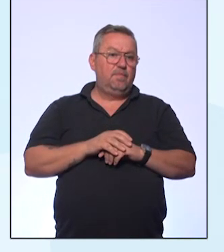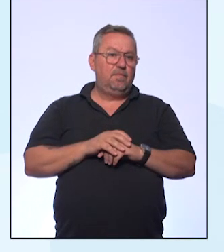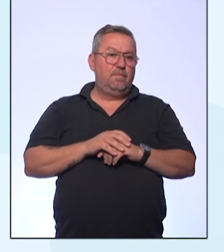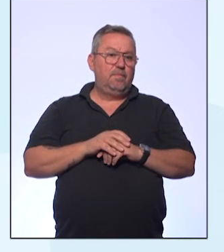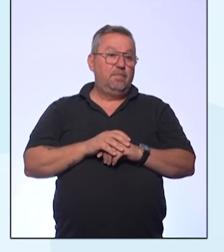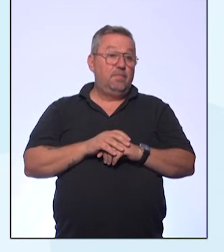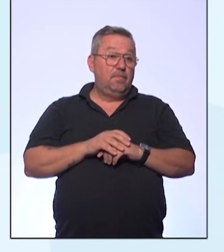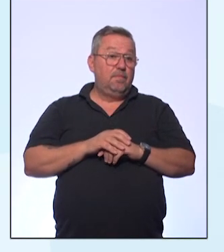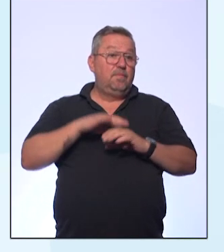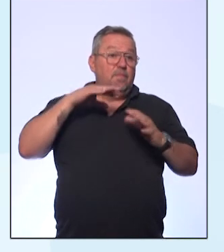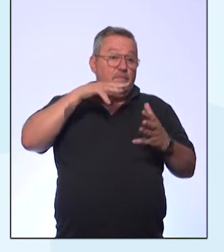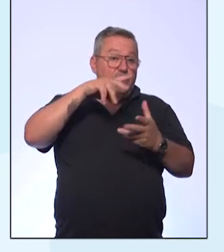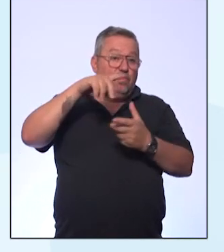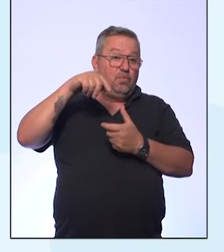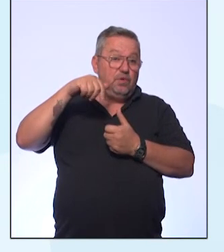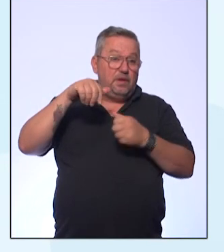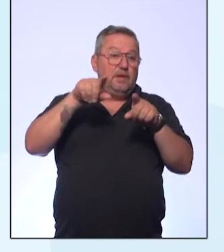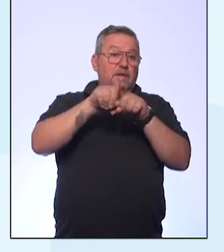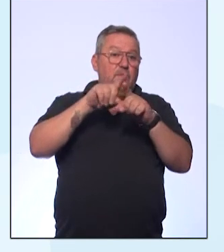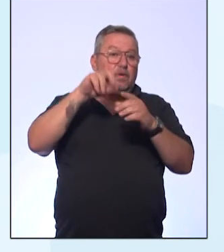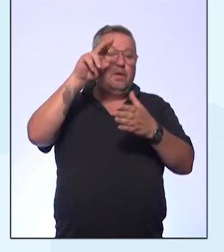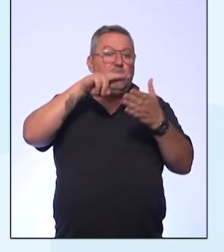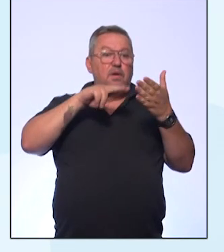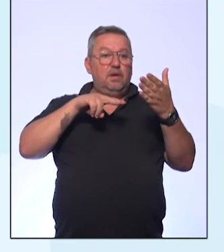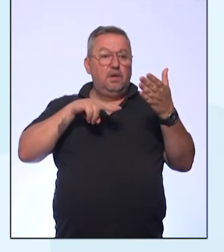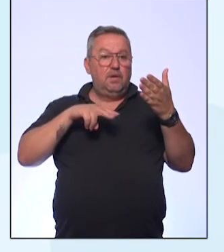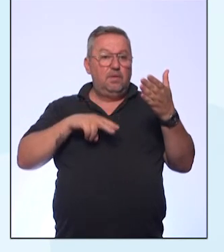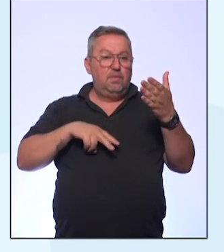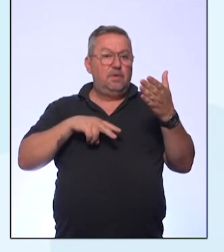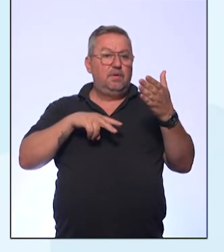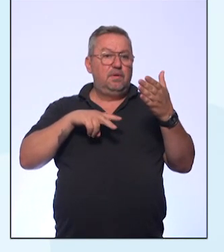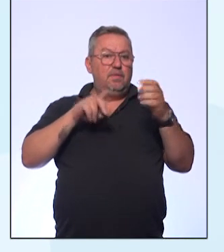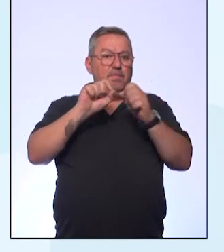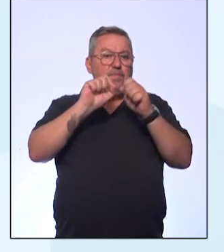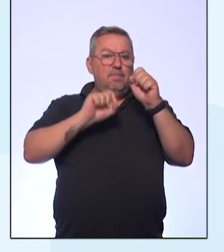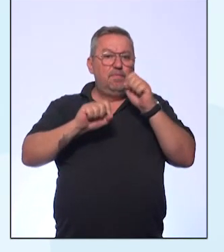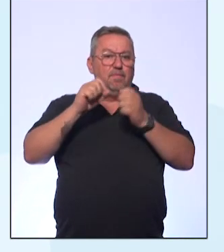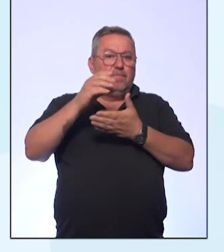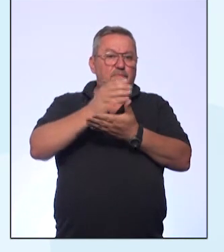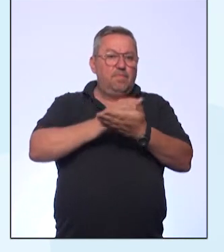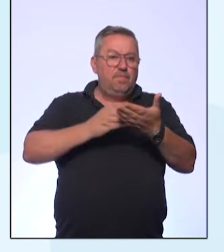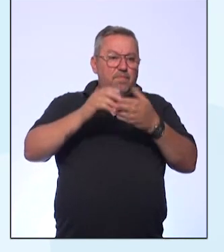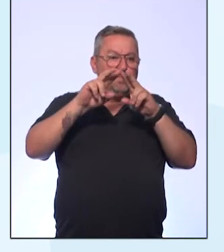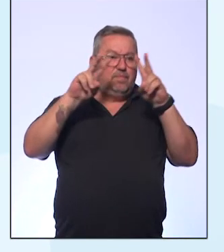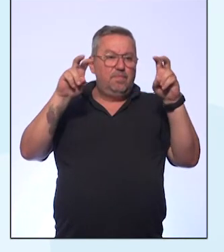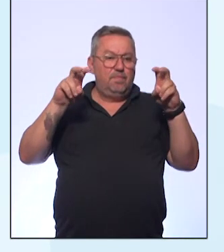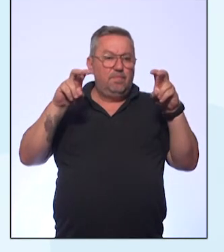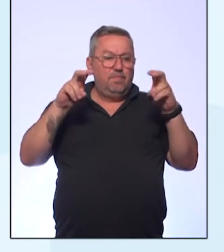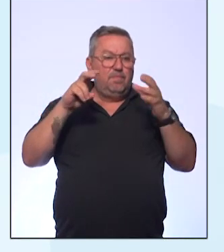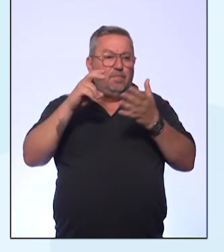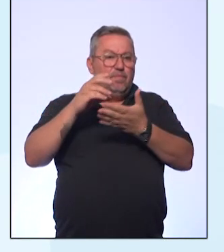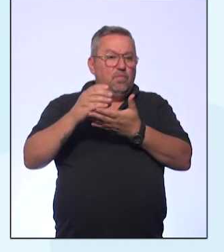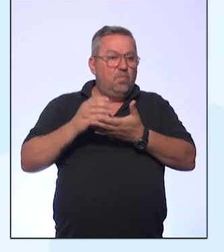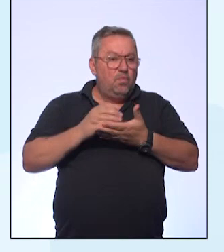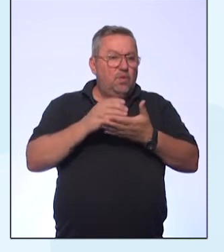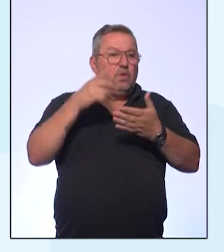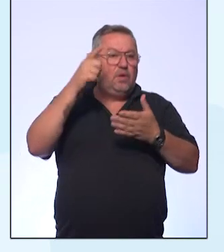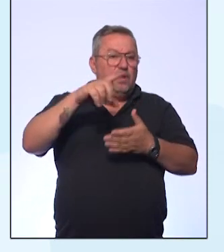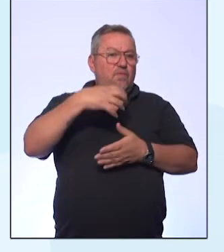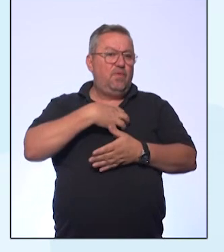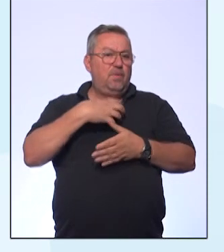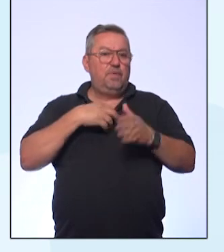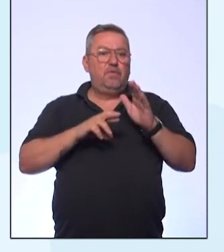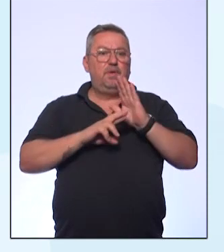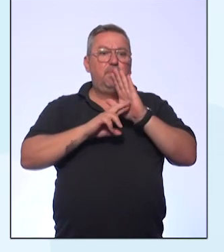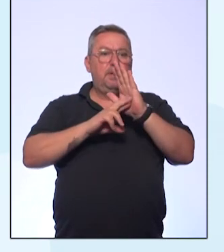interpretações, globalização e mundialização, leitura e elaboração de mapas temáticos, croquis e